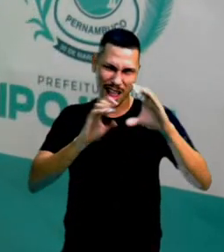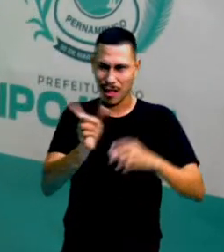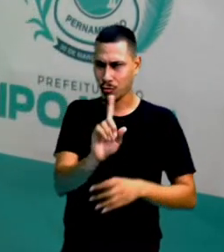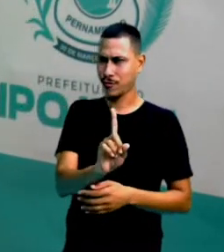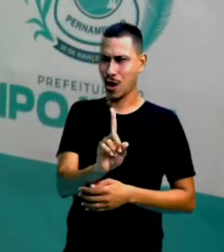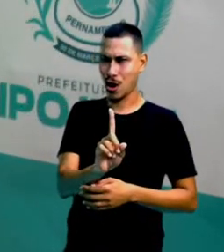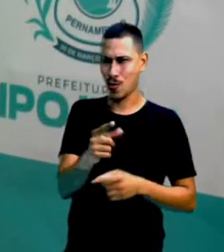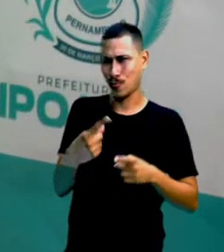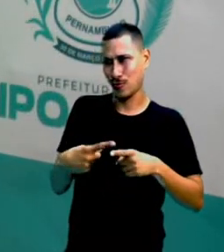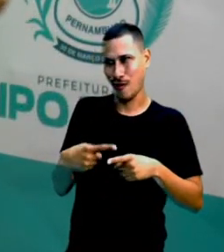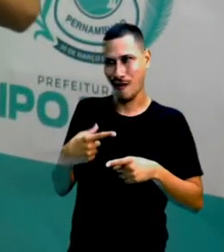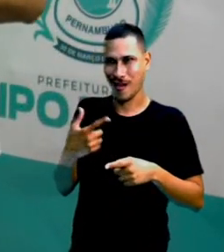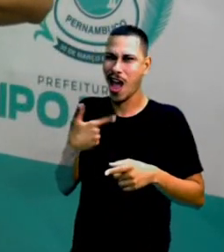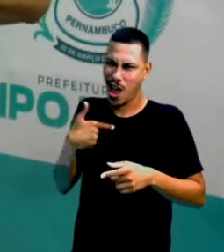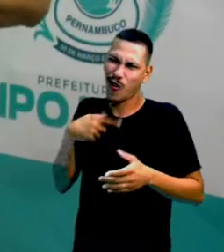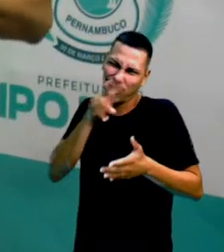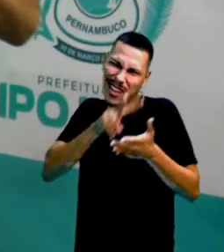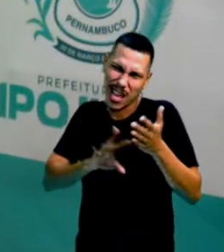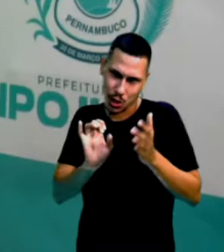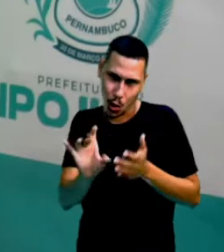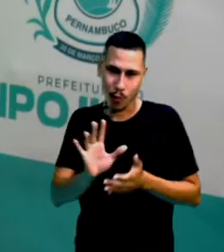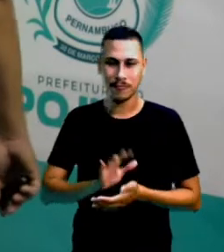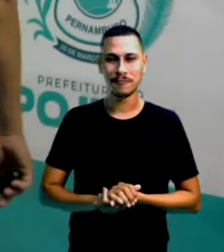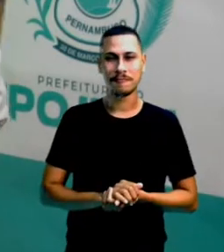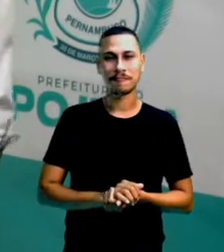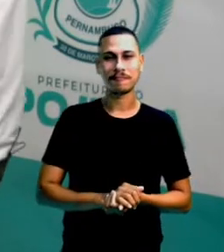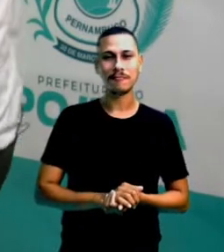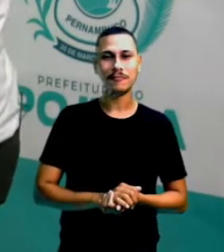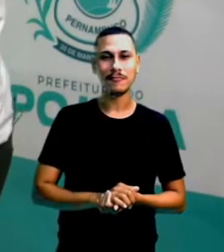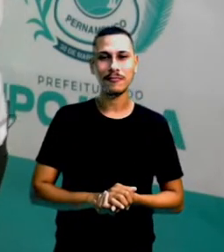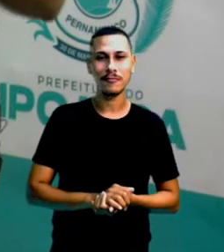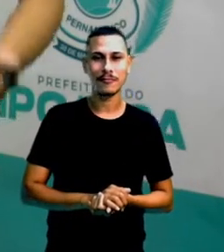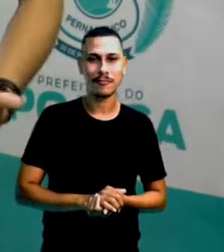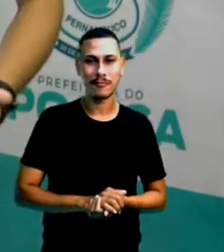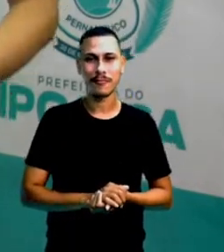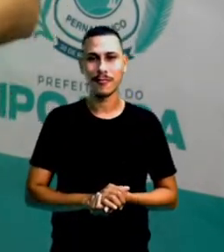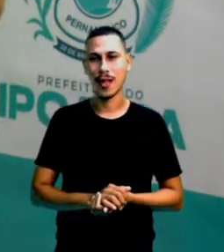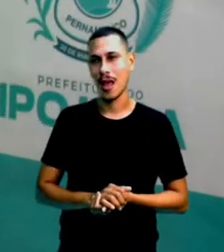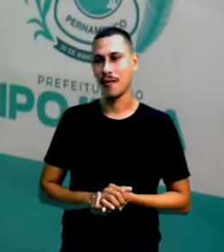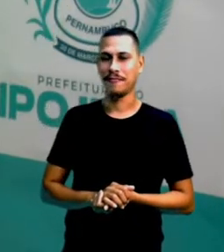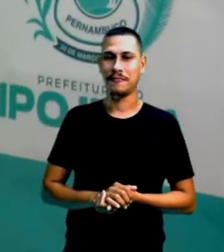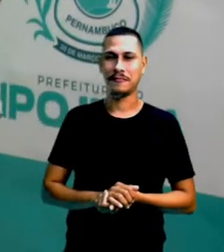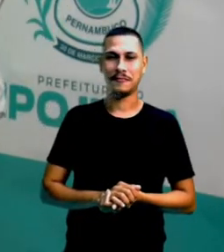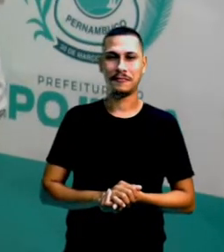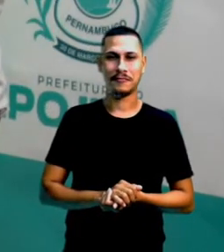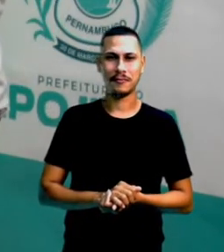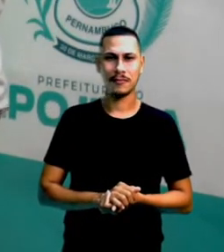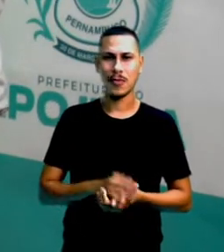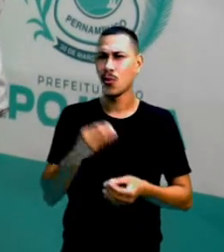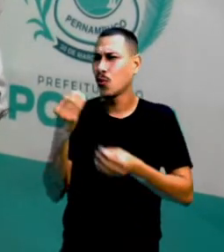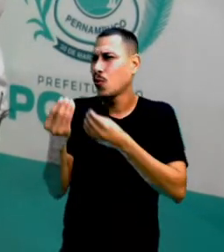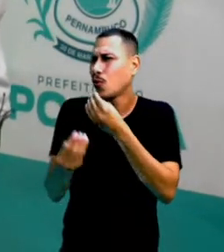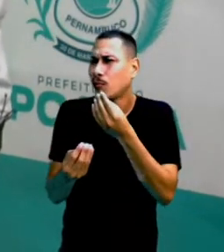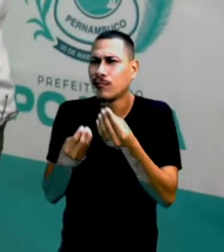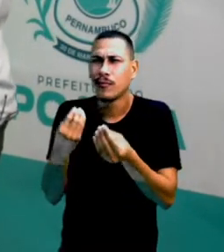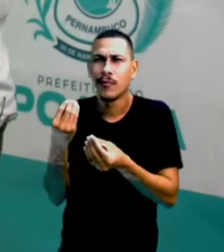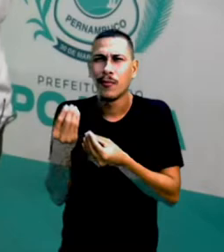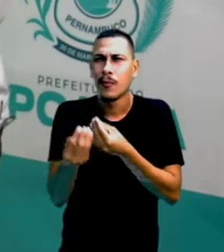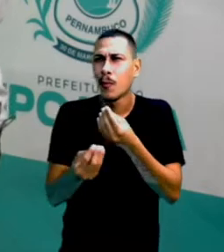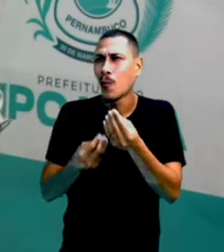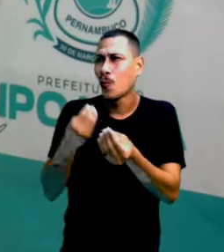não porque ipe vou ler pra vocês aí o cara pergunta pra mulher né é como